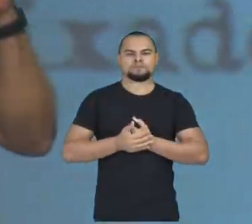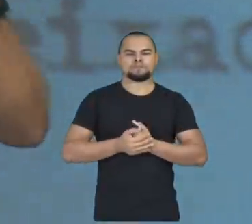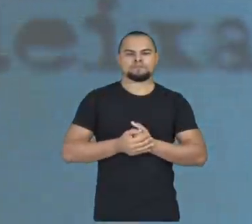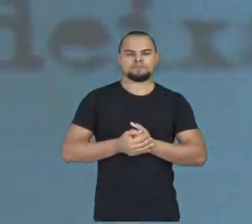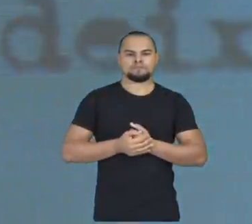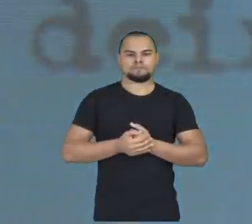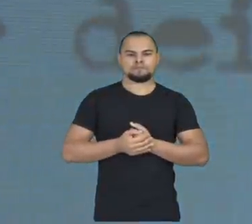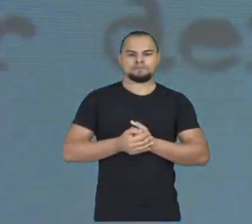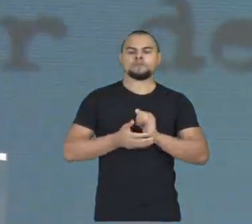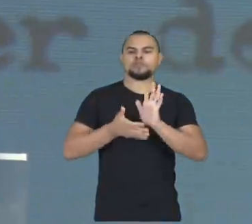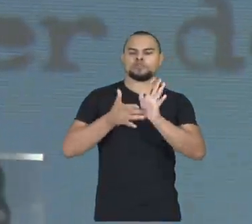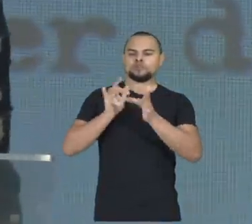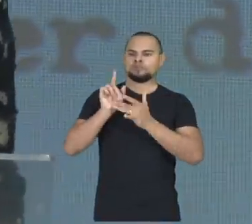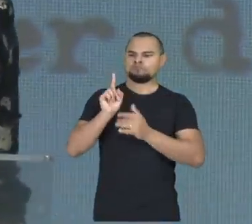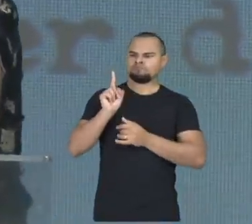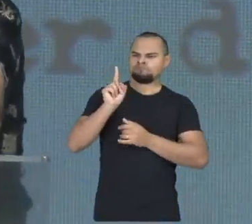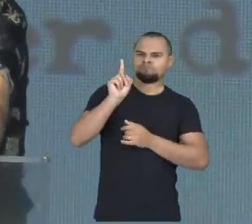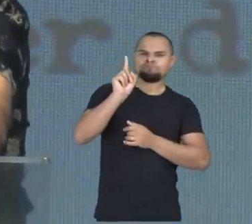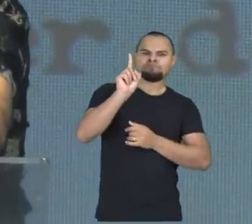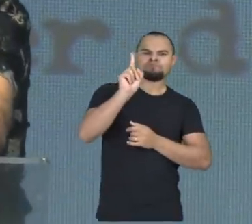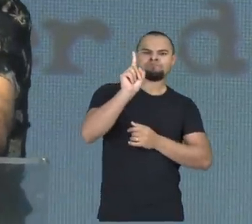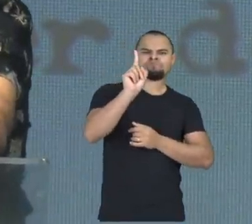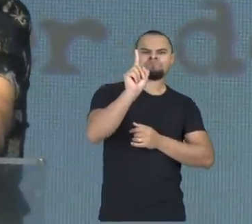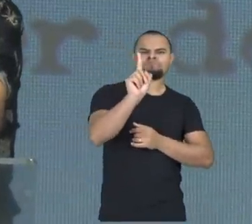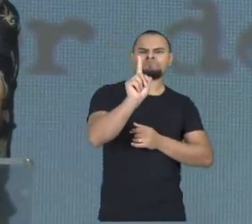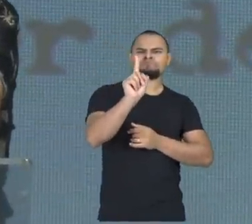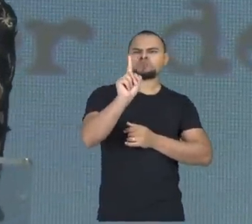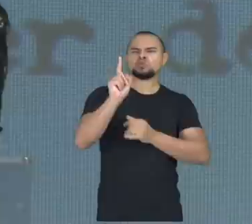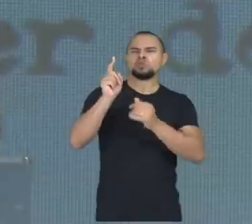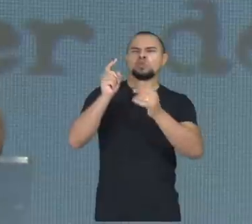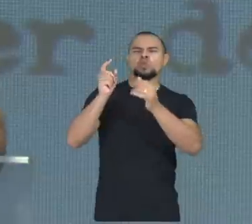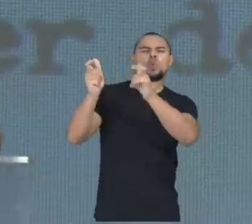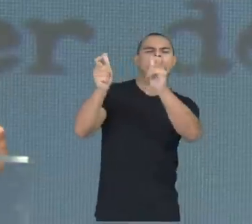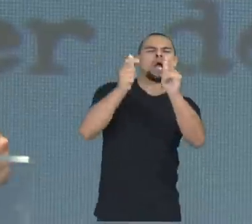Ele foi as estruturas iníquas da sociedade.